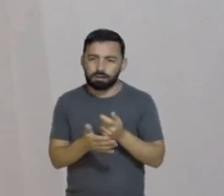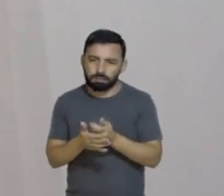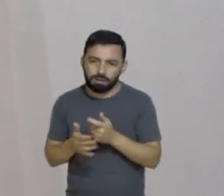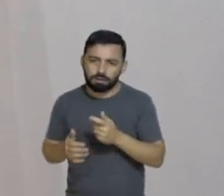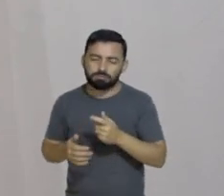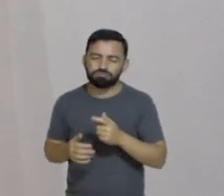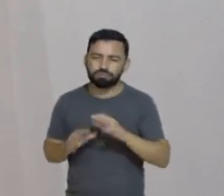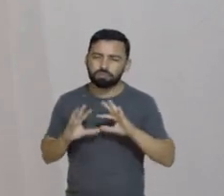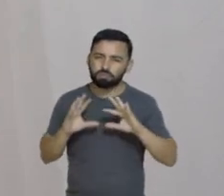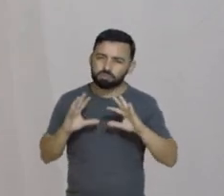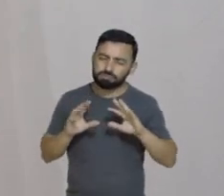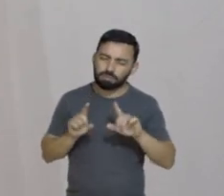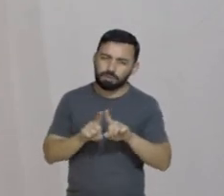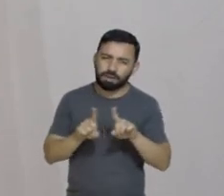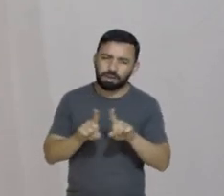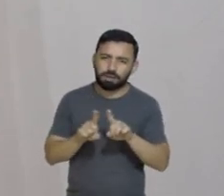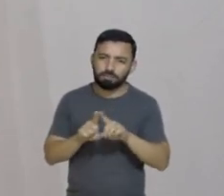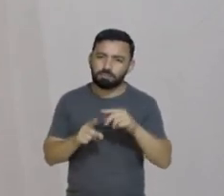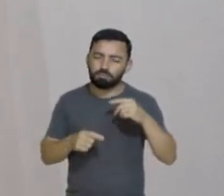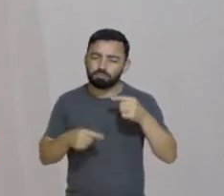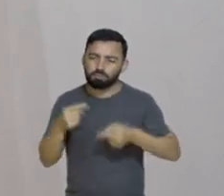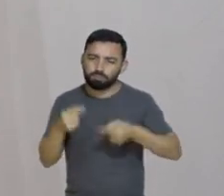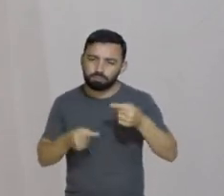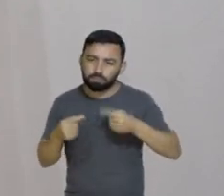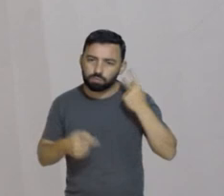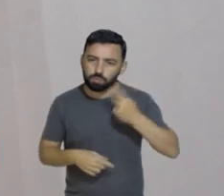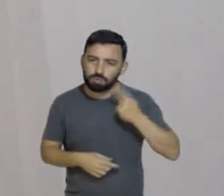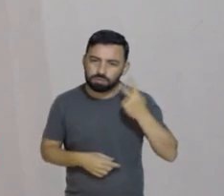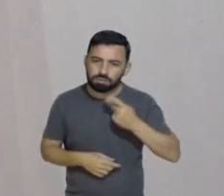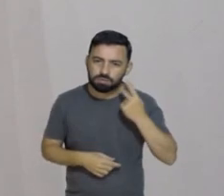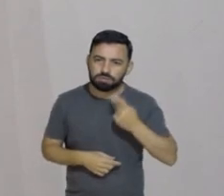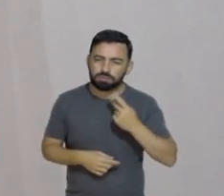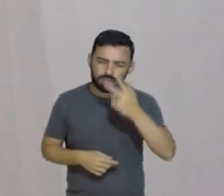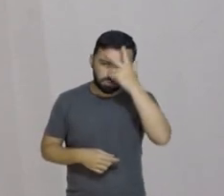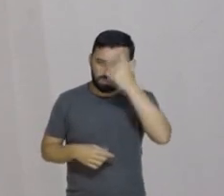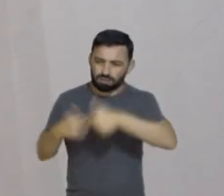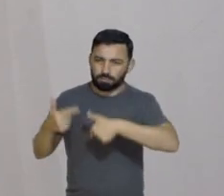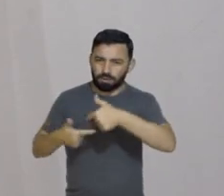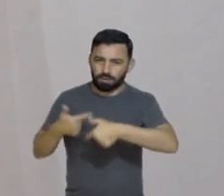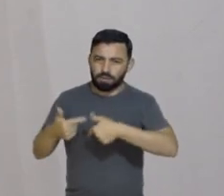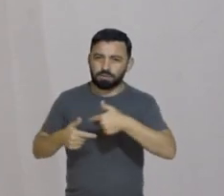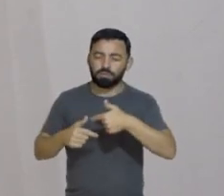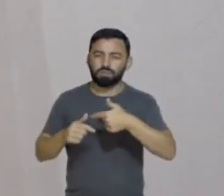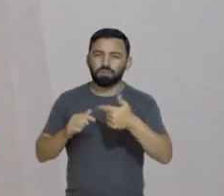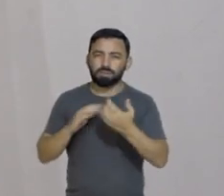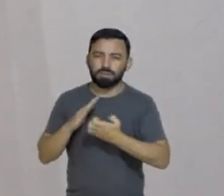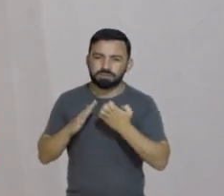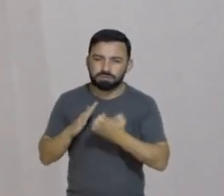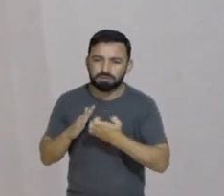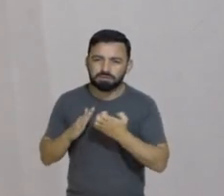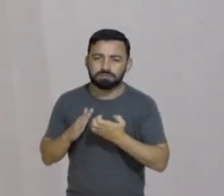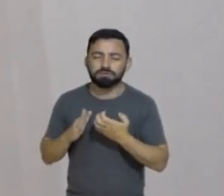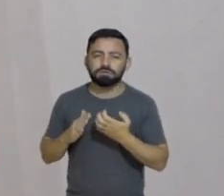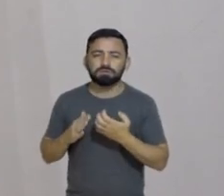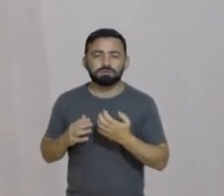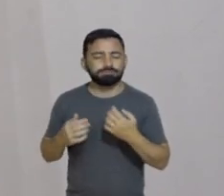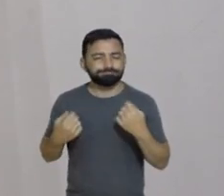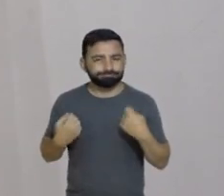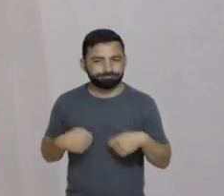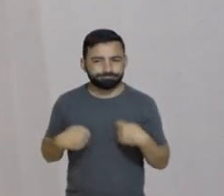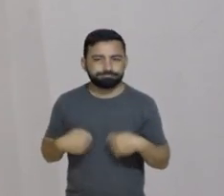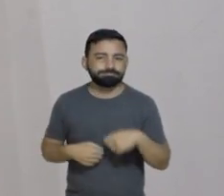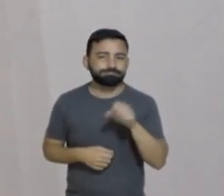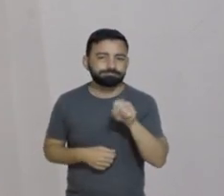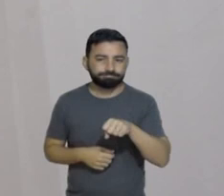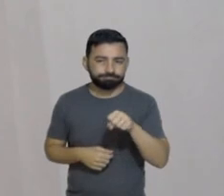todos nós e da classe política, dos servidores públicos, é o povo trabalhador também, é um empresário. E nós precisamos fazer